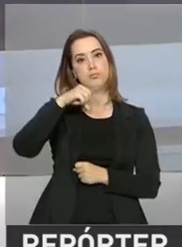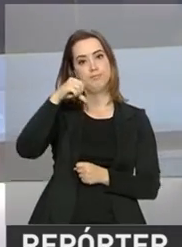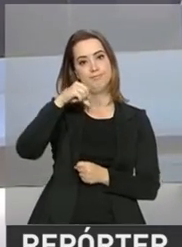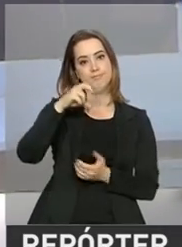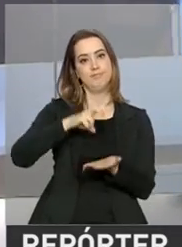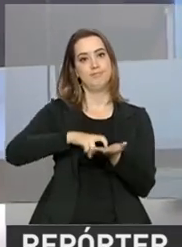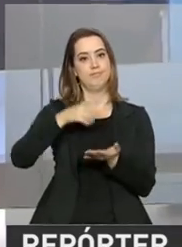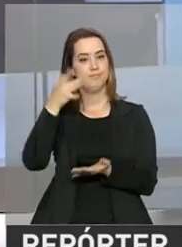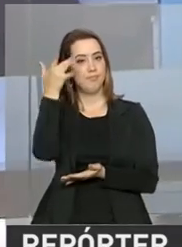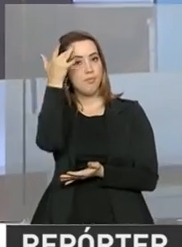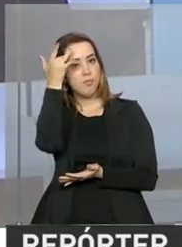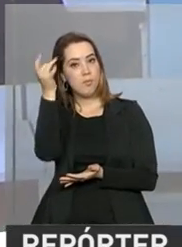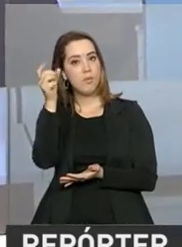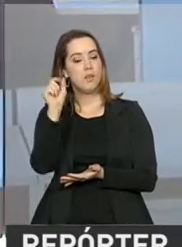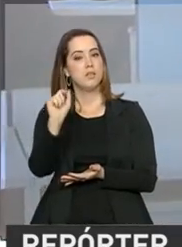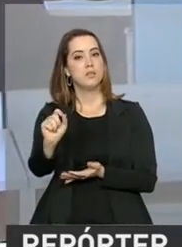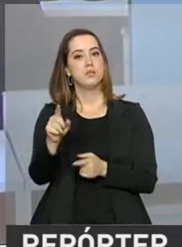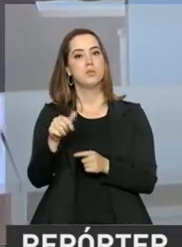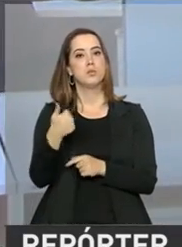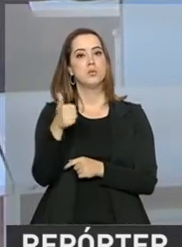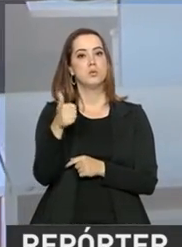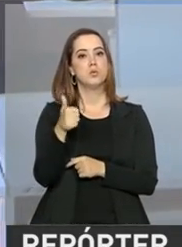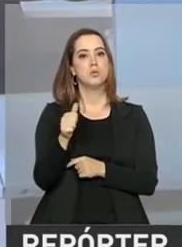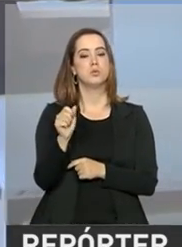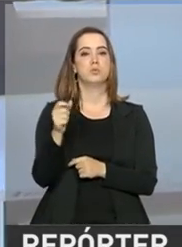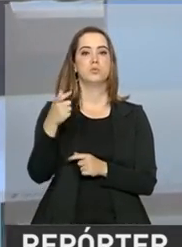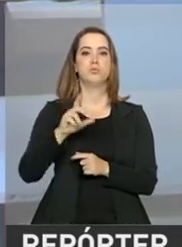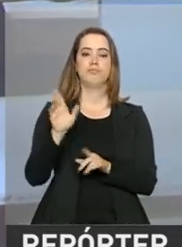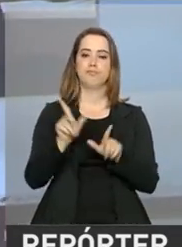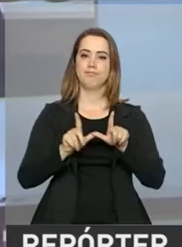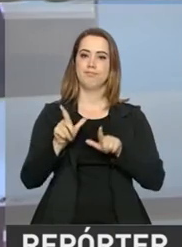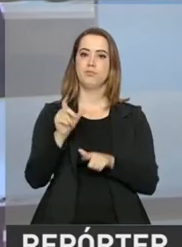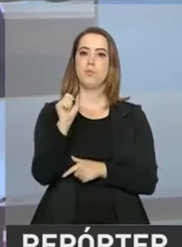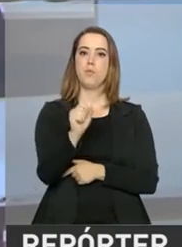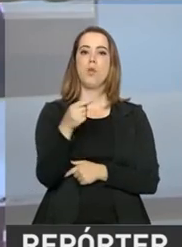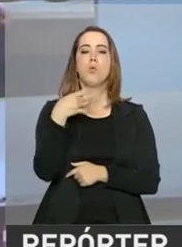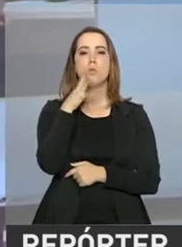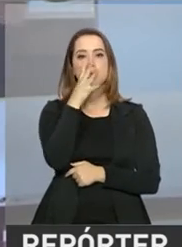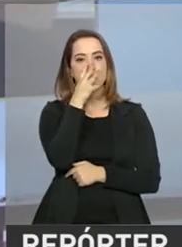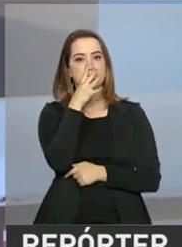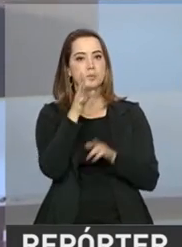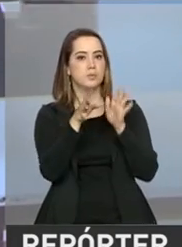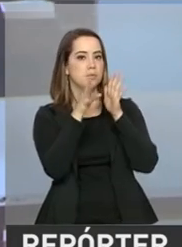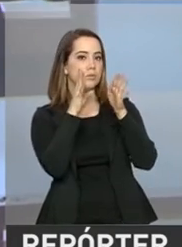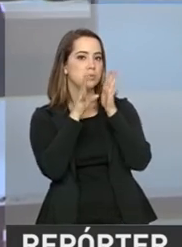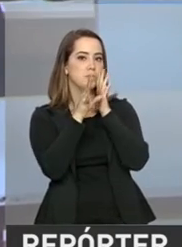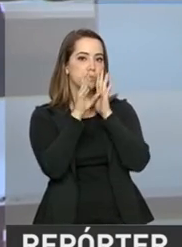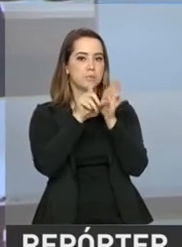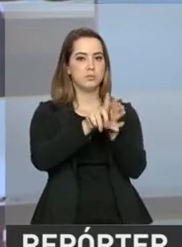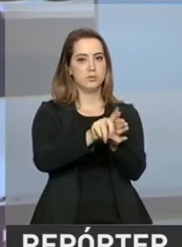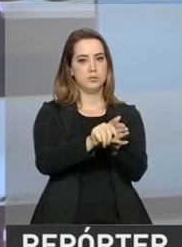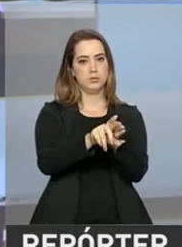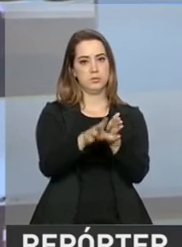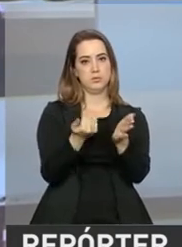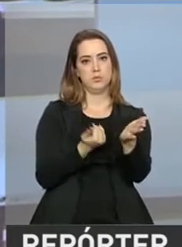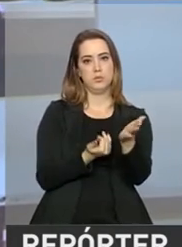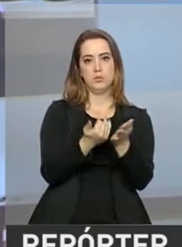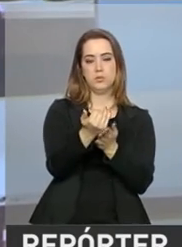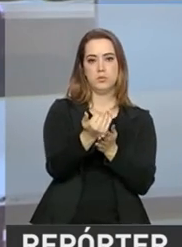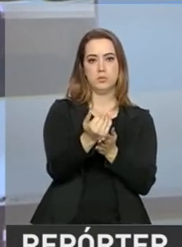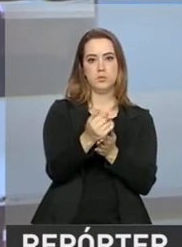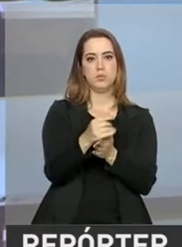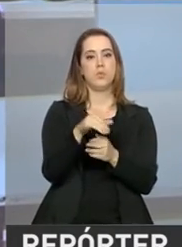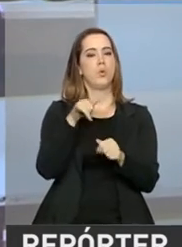amanhã, às 9h, com a primeira edição do dia do Repórter NBR. Você pode acompanhar também as novidades em nossas redes sociais,